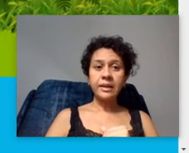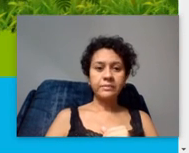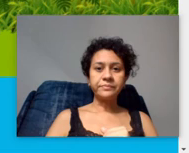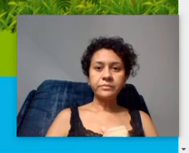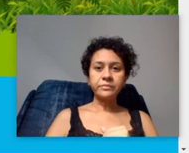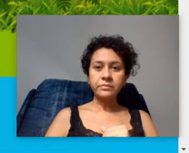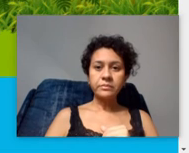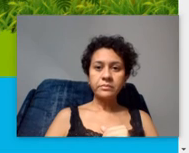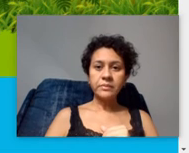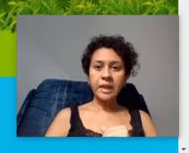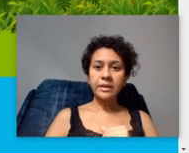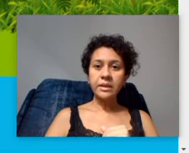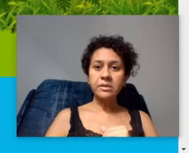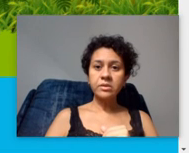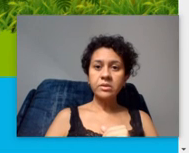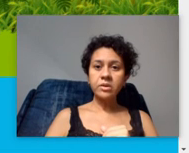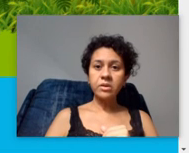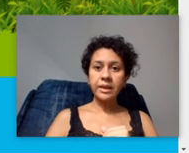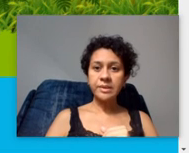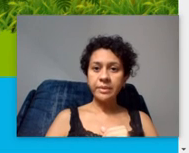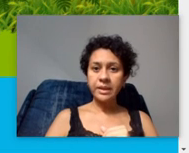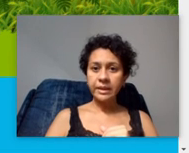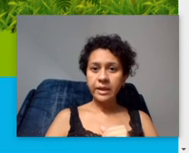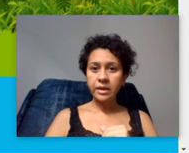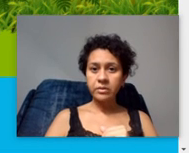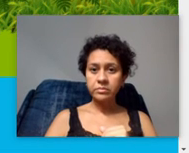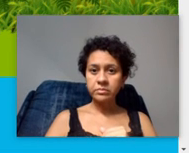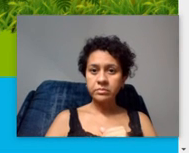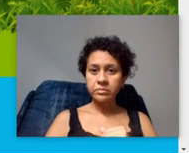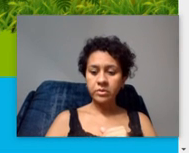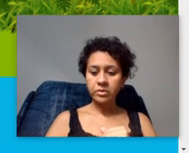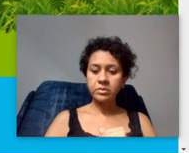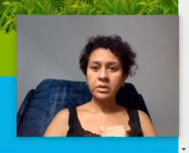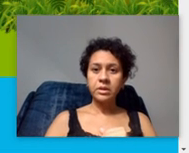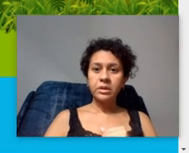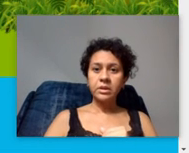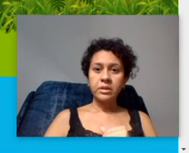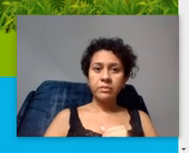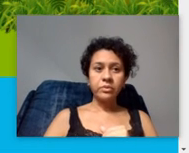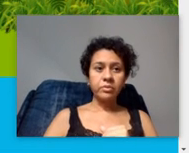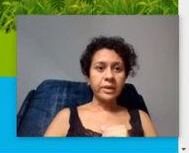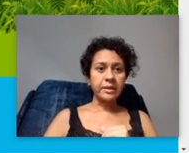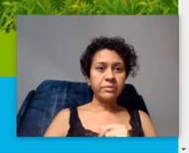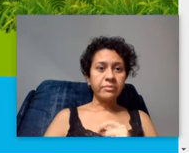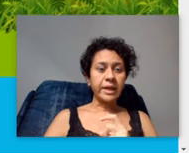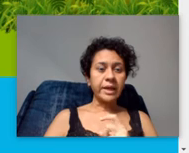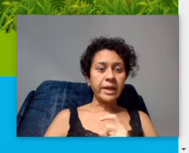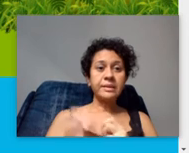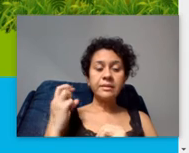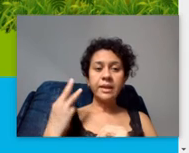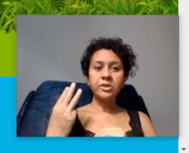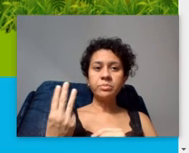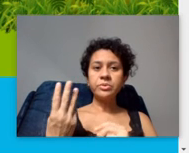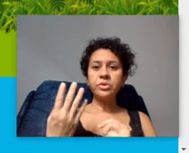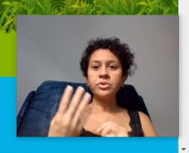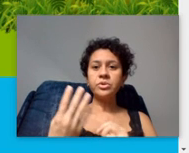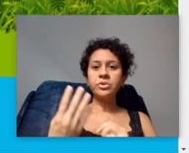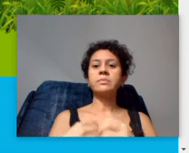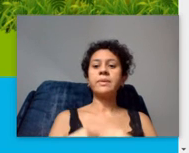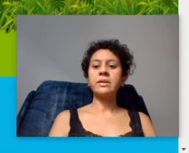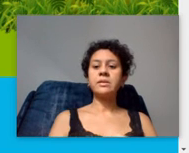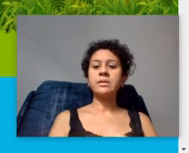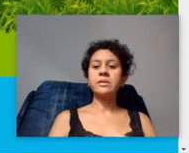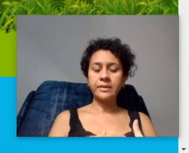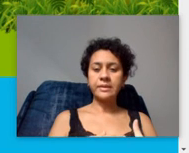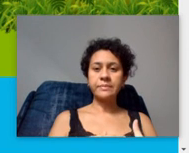Eles têm aqui na Escola Games, é bem legal. Ó, eu vou colocar aqui vogais. Eles têm três tipos de